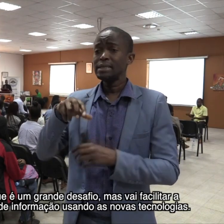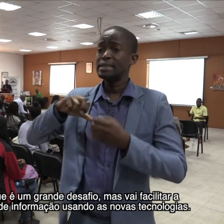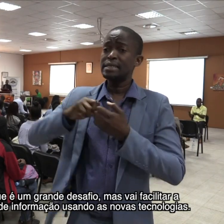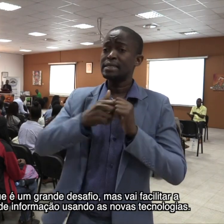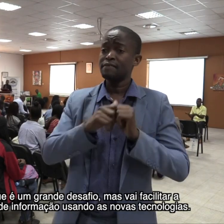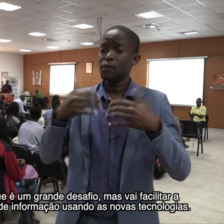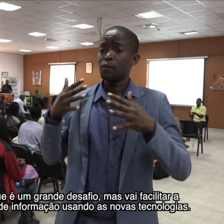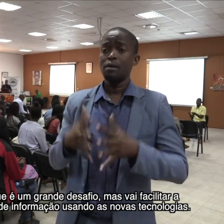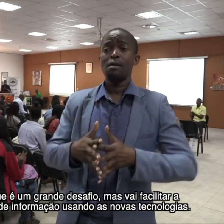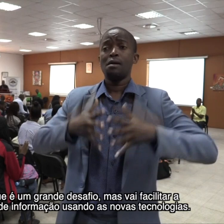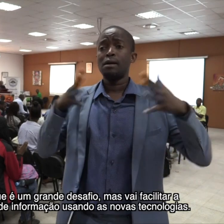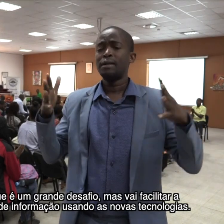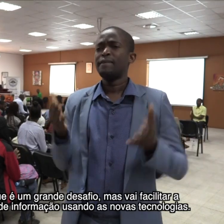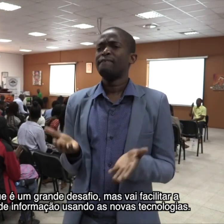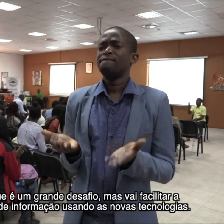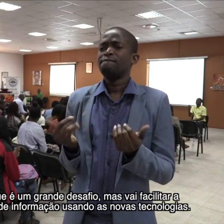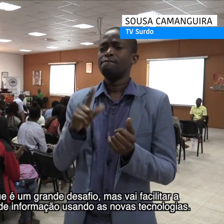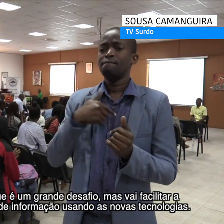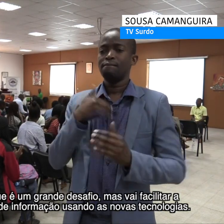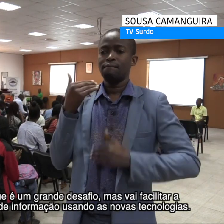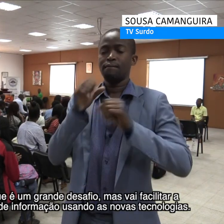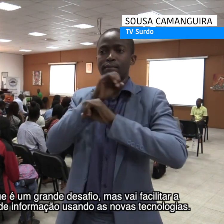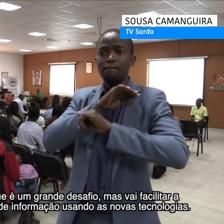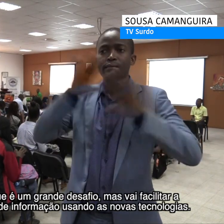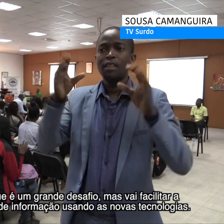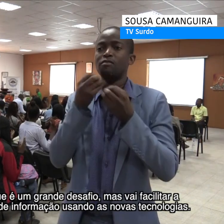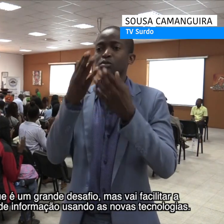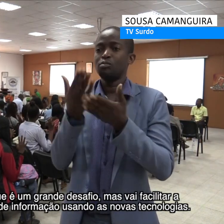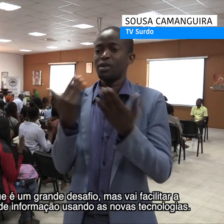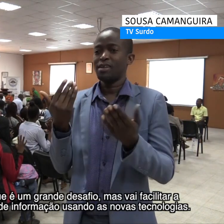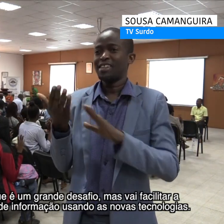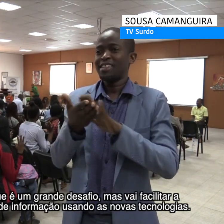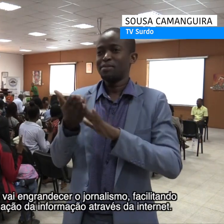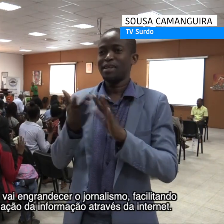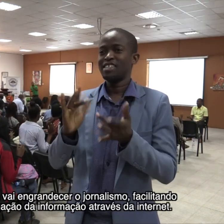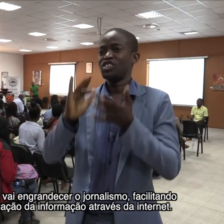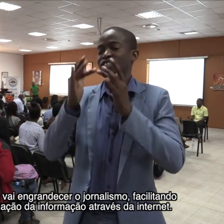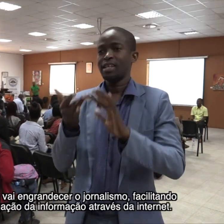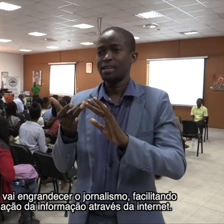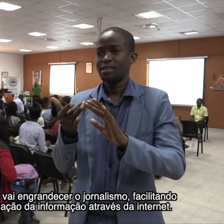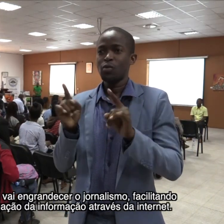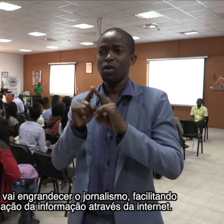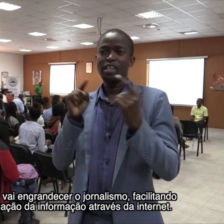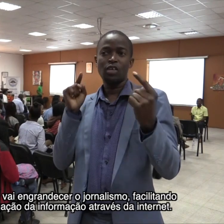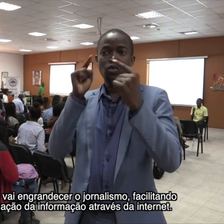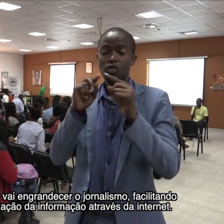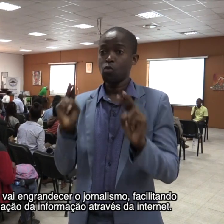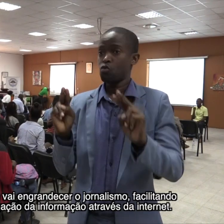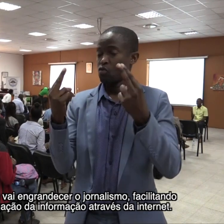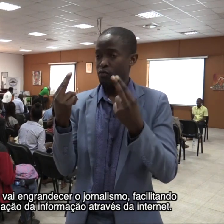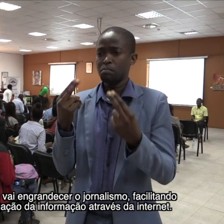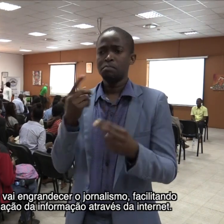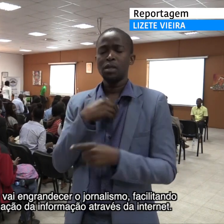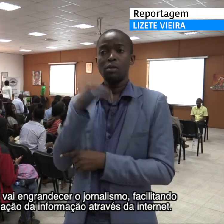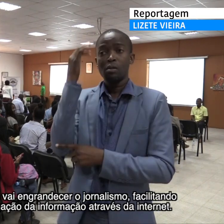desafio vai facilitar a publicação de informações com base em novas tecnologias. Também vai engrandecer o jornalismo,